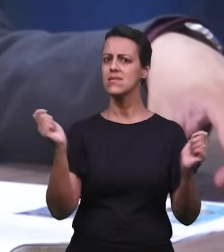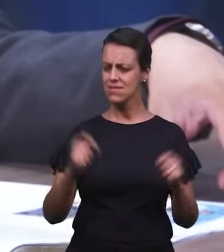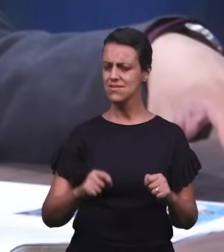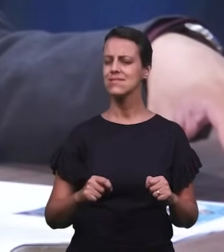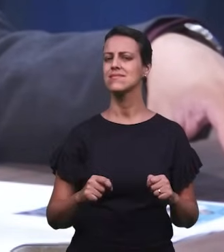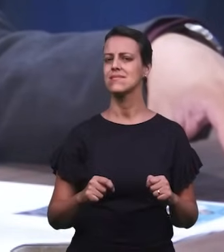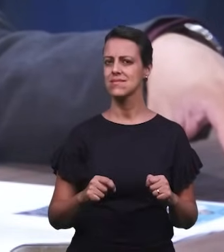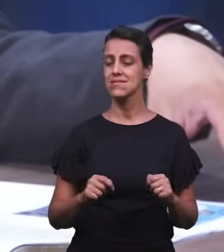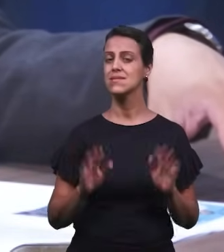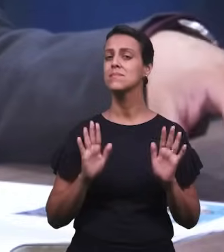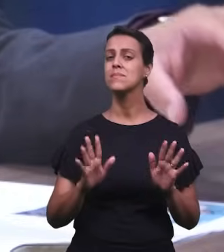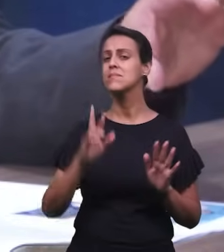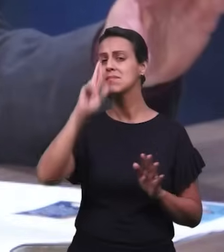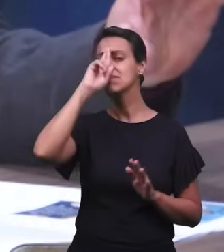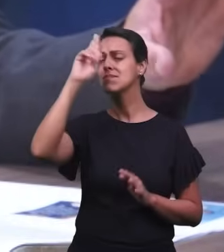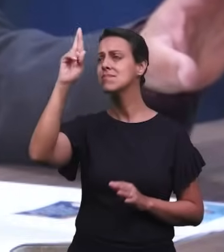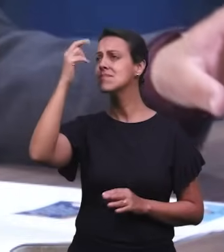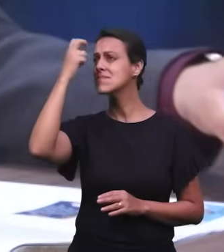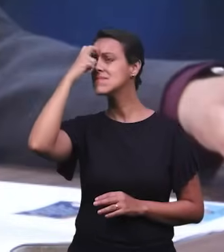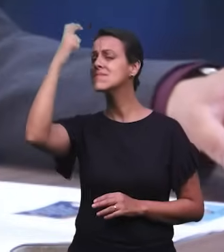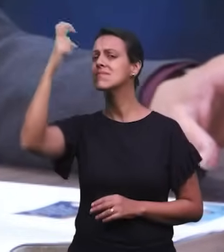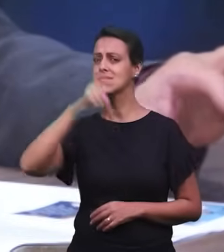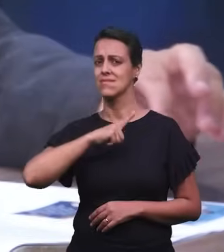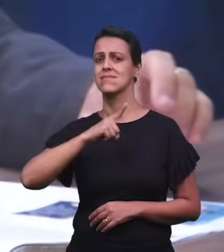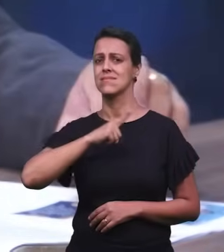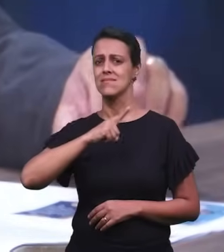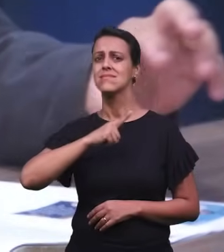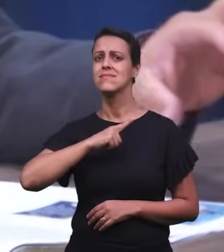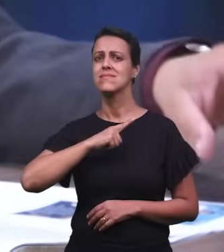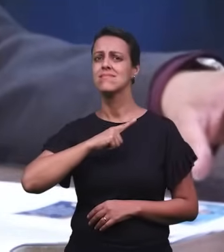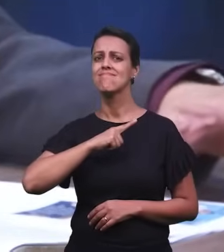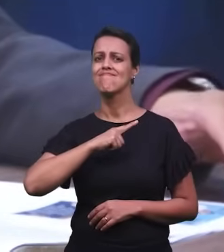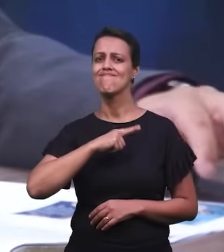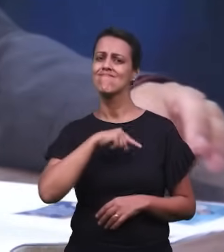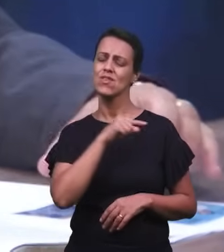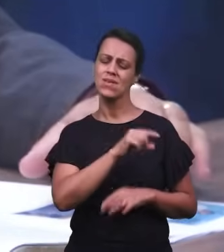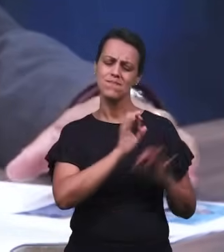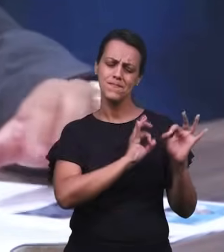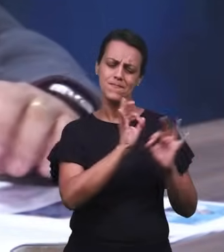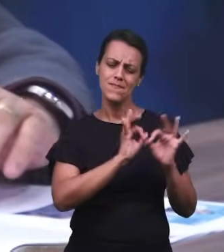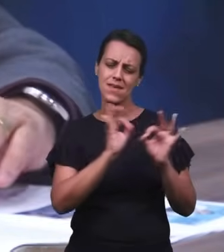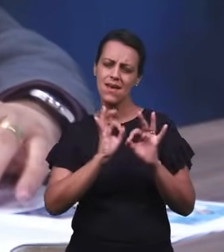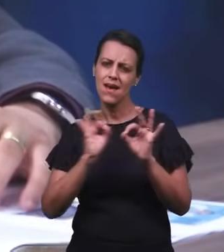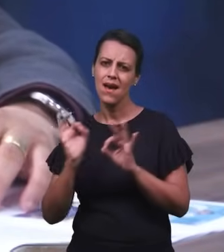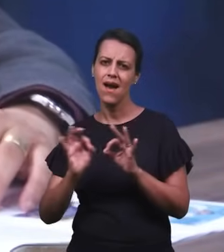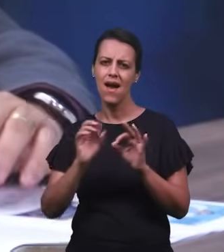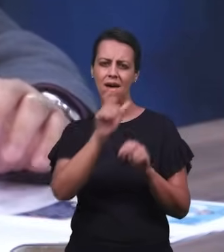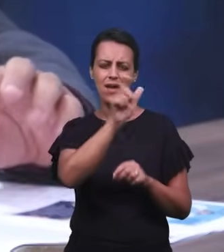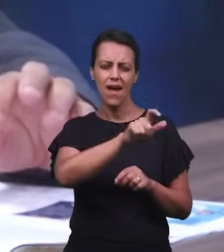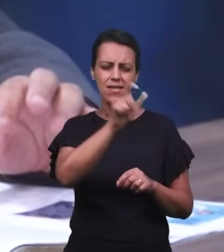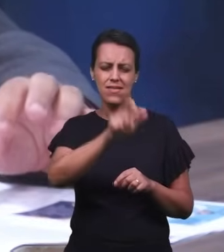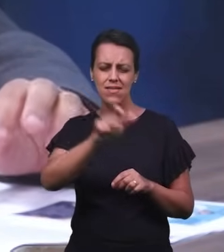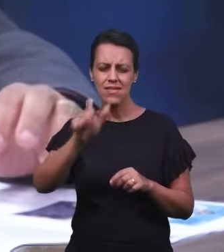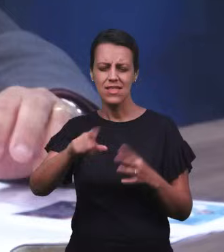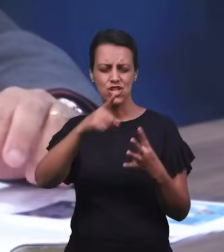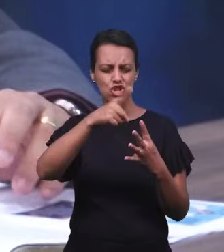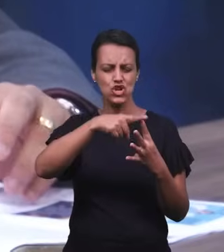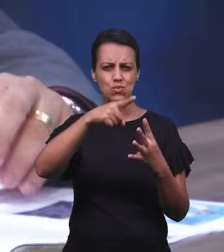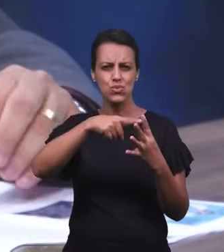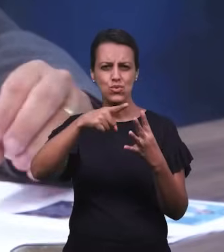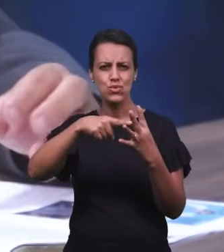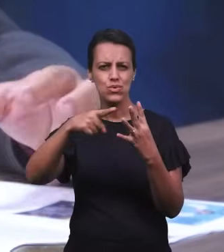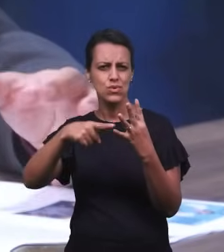Ele é sábio também. Então, Ele pega os temperamentos corretos, coloca nos lugares certos, trabalha ao longo da nossa história